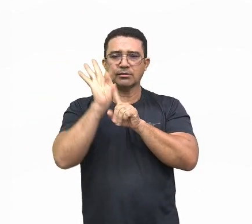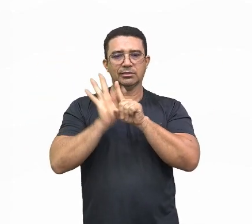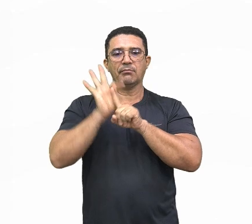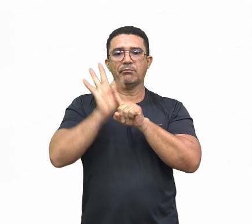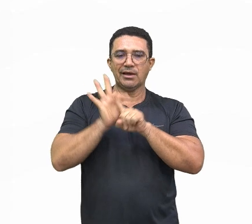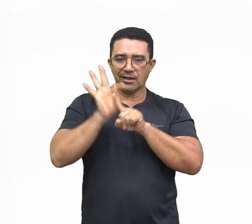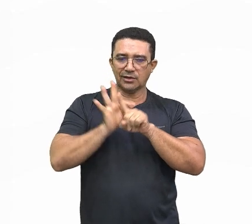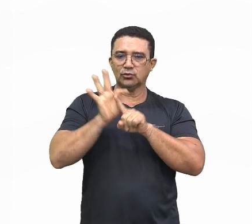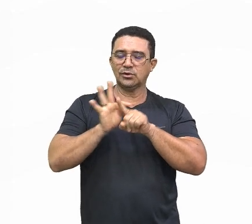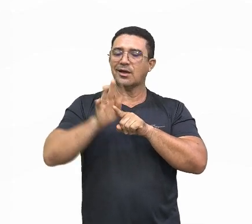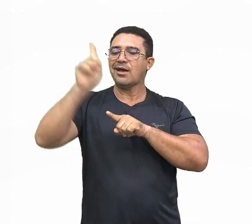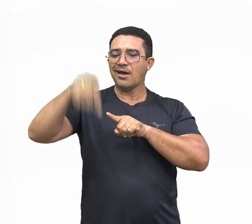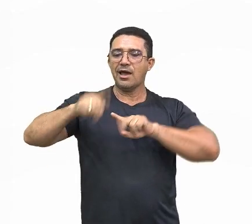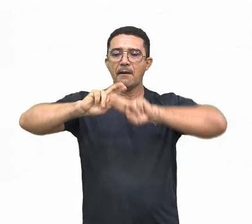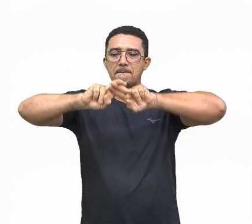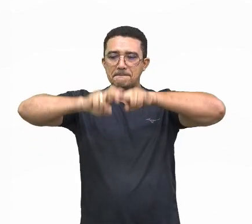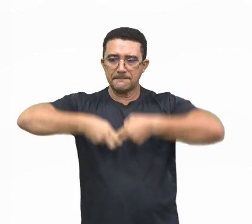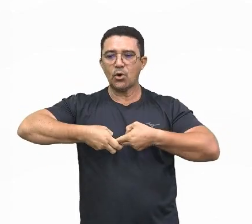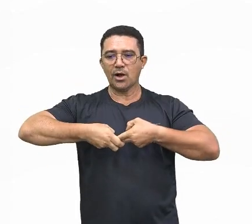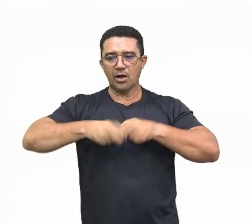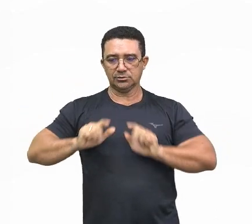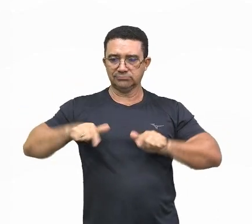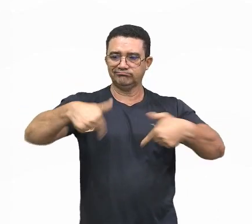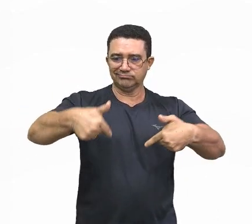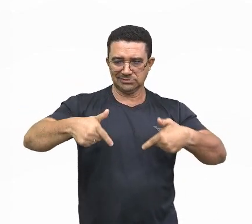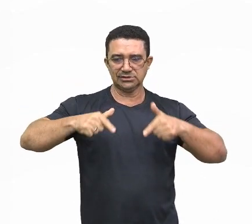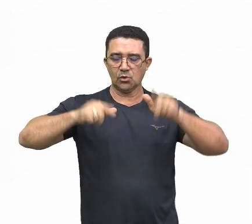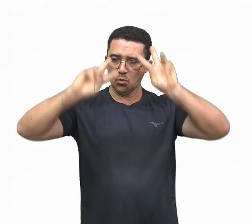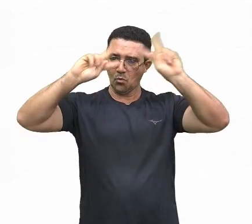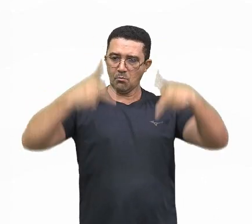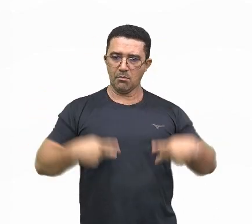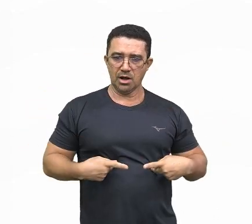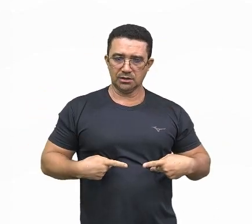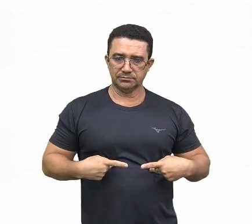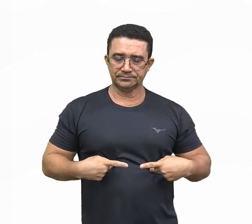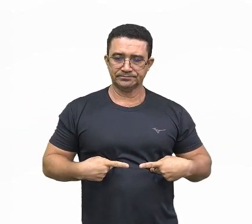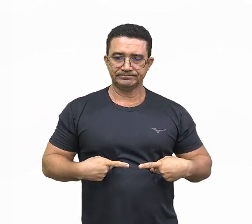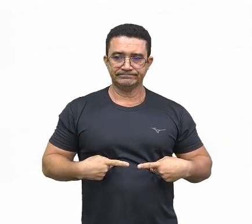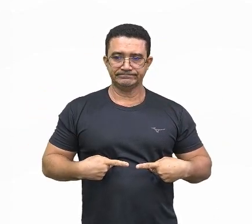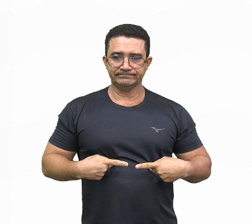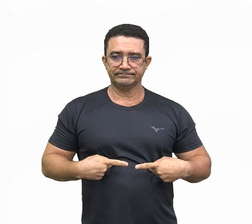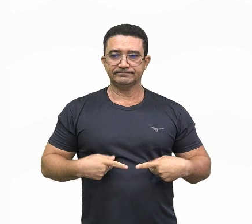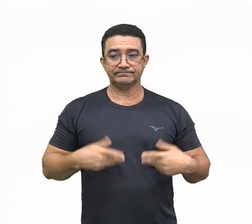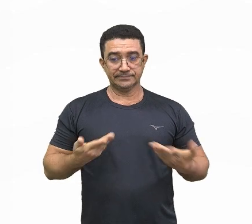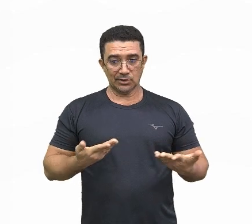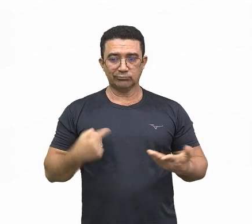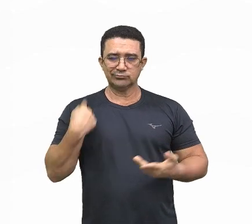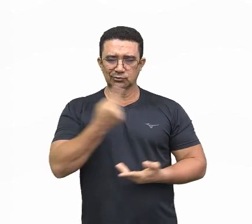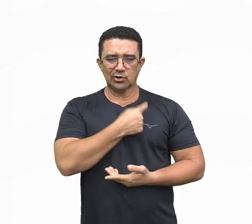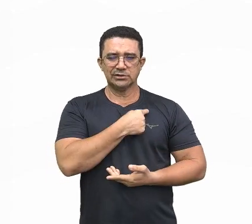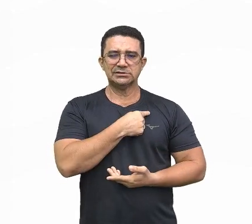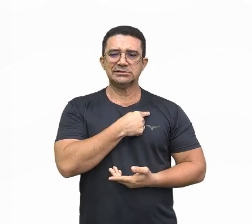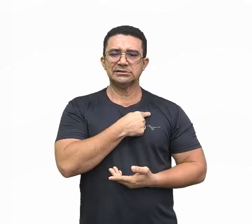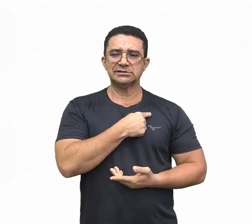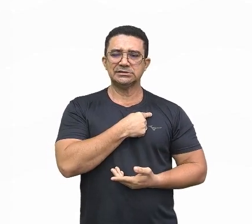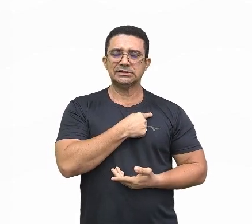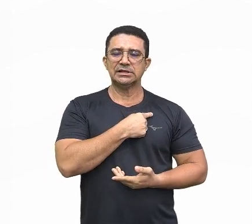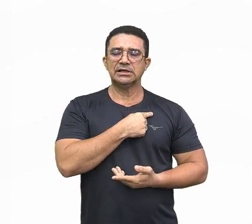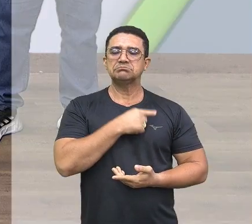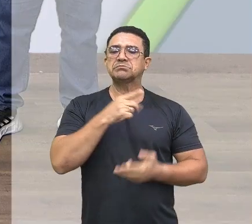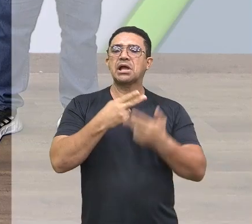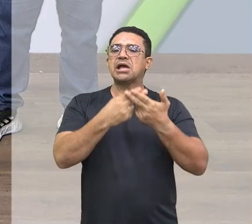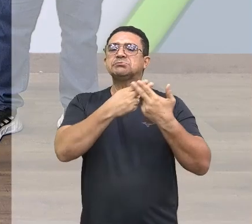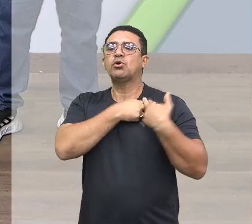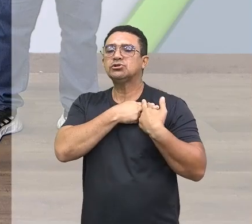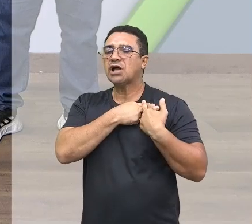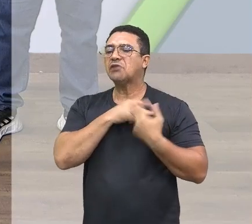está sendo causado pela ação do homem. Então, veja só, novamente, nós temos aqui como responsável